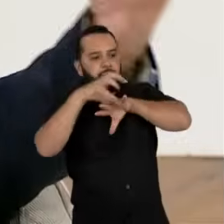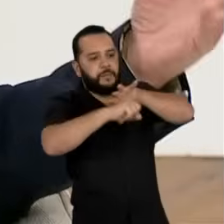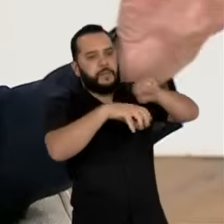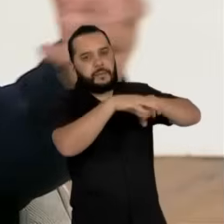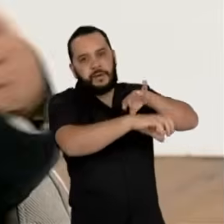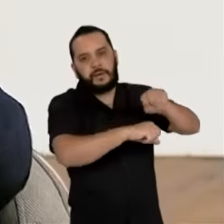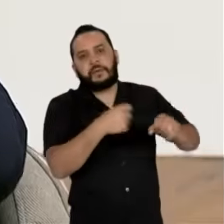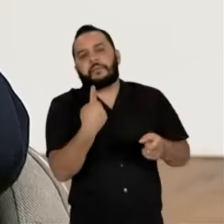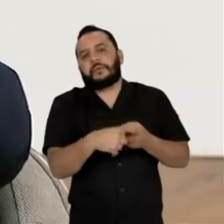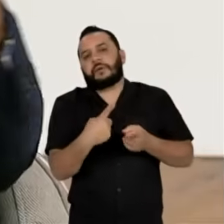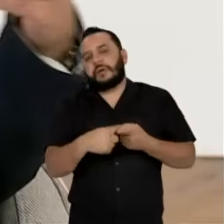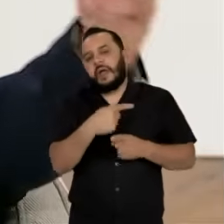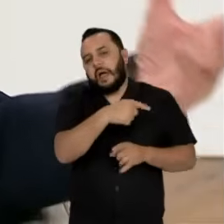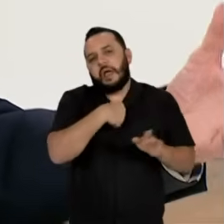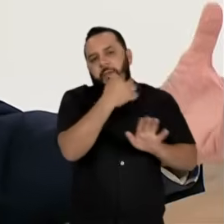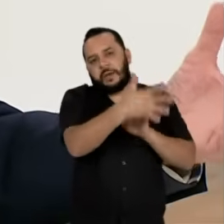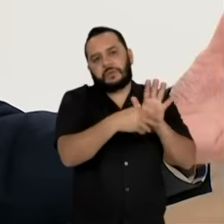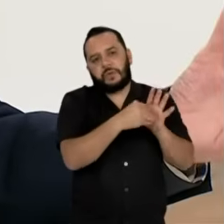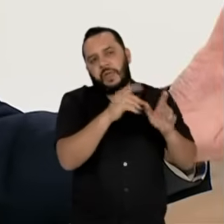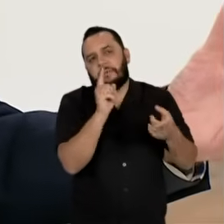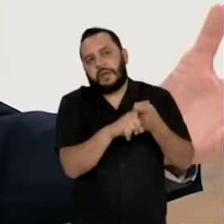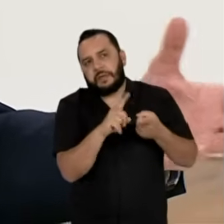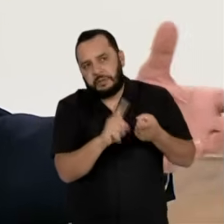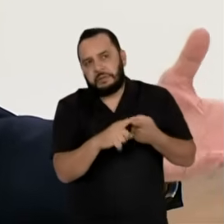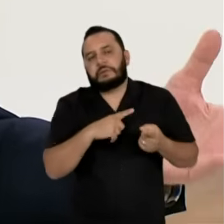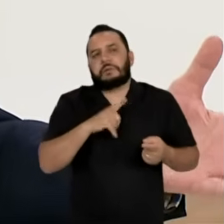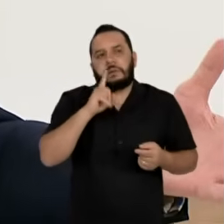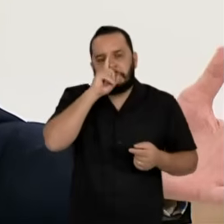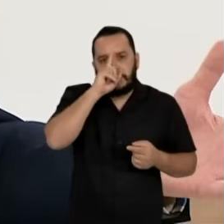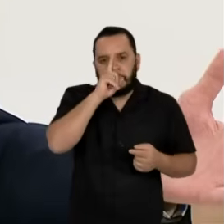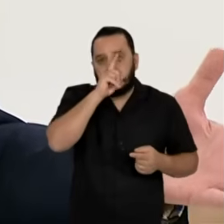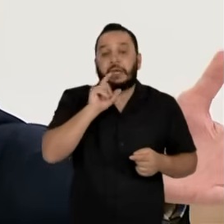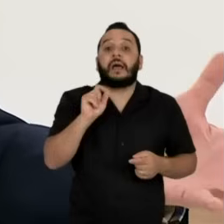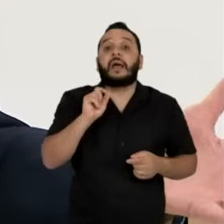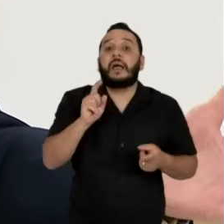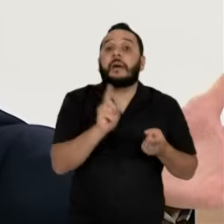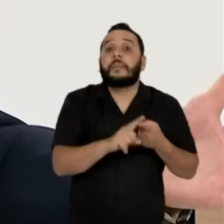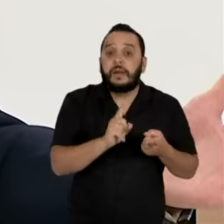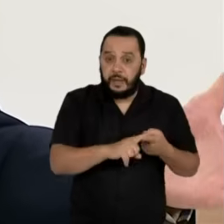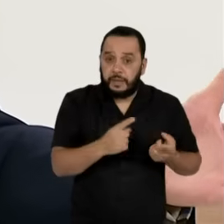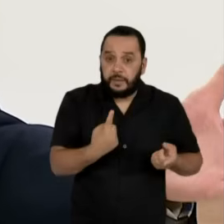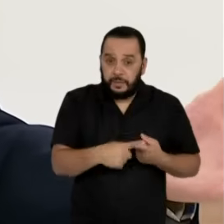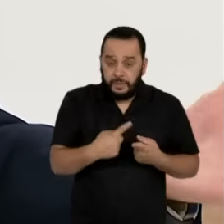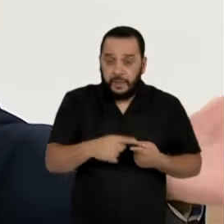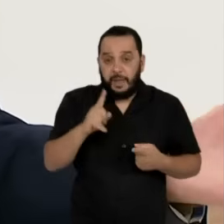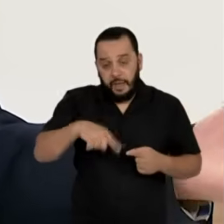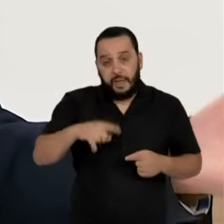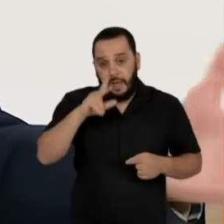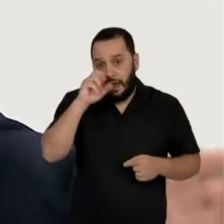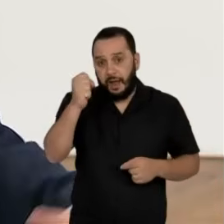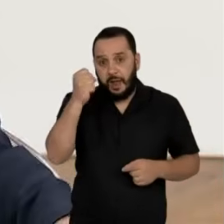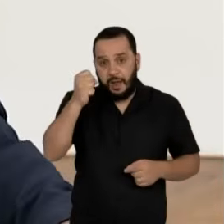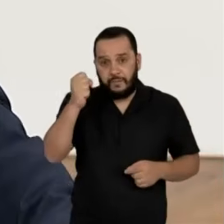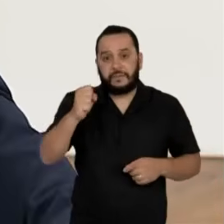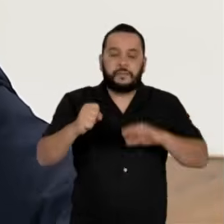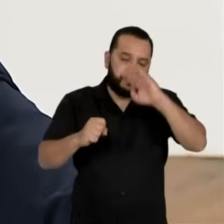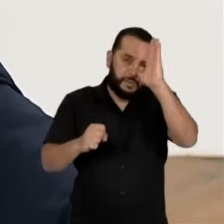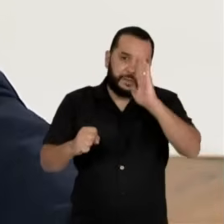está ameaçada, a soberania da Amazônia está ameaçada. Eu gostaria de saber por quem, porque é uma coisa grave, né? O brasileiro tem que se unir com